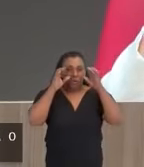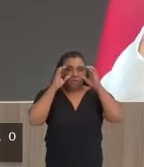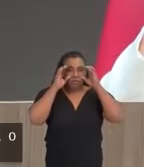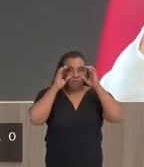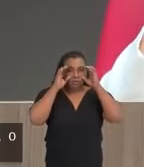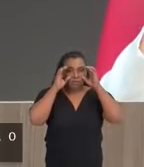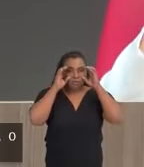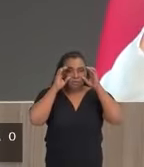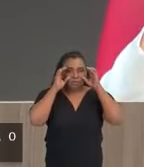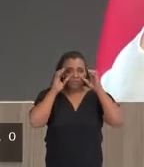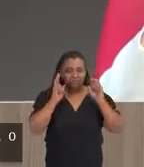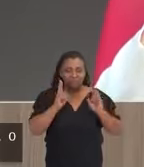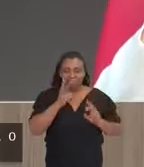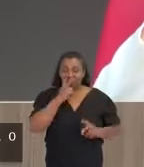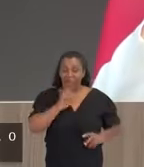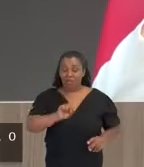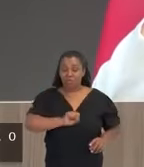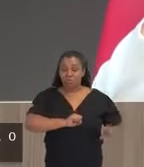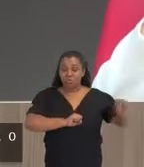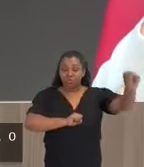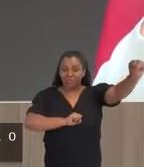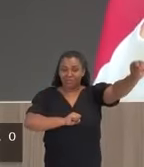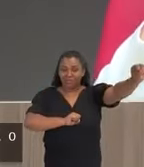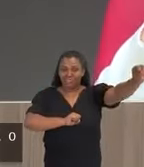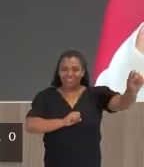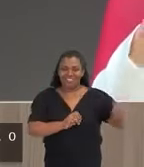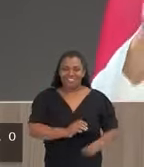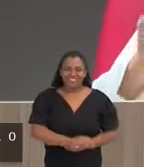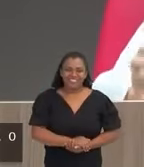la Superman, Clark Kent.